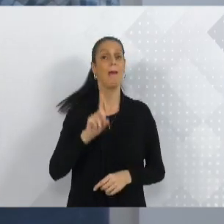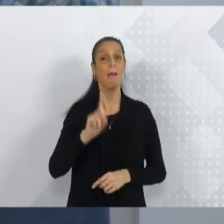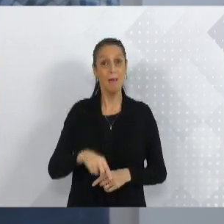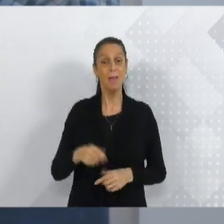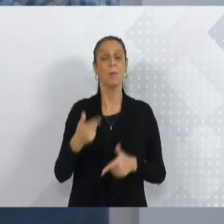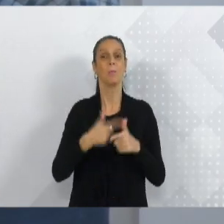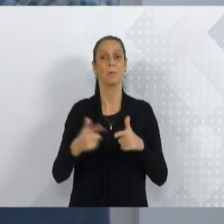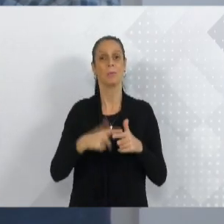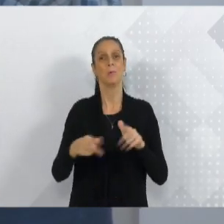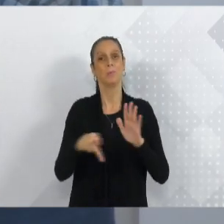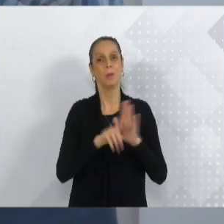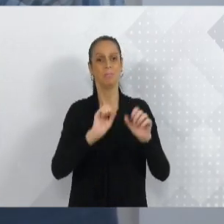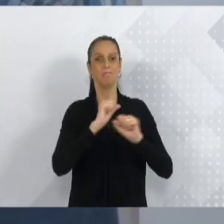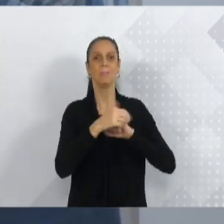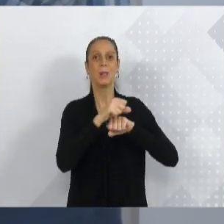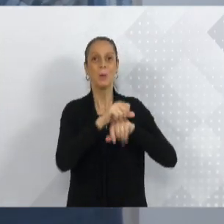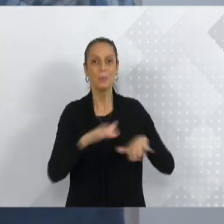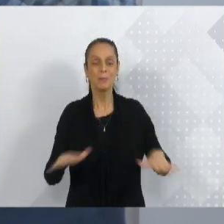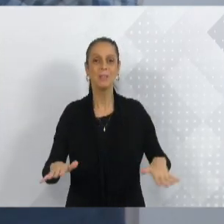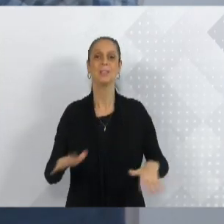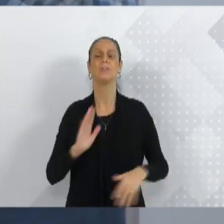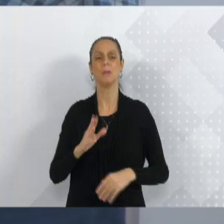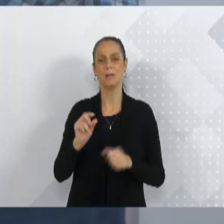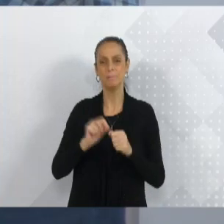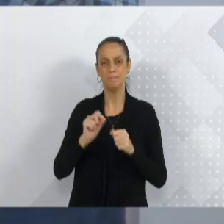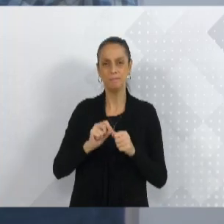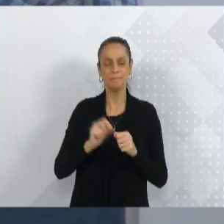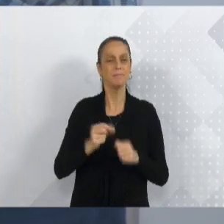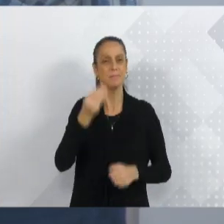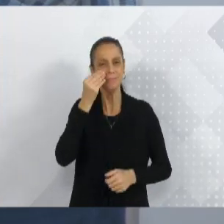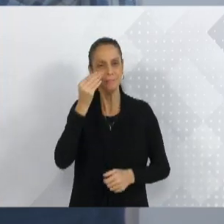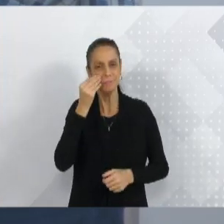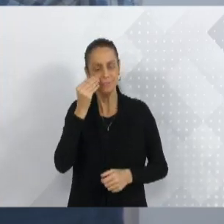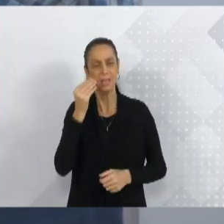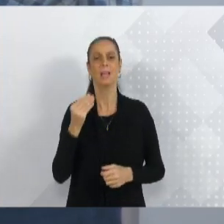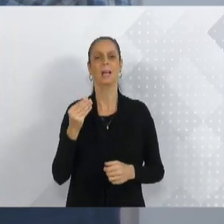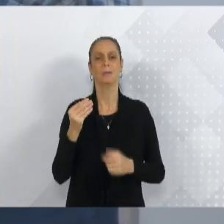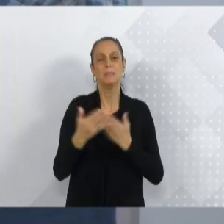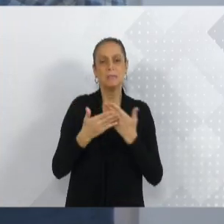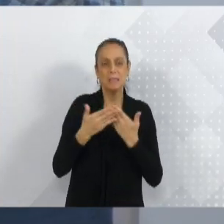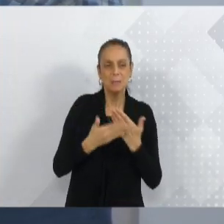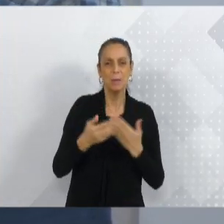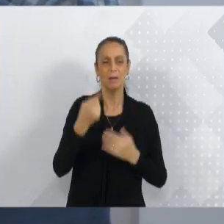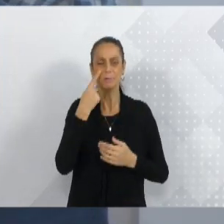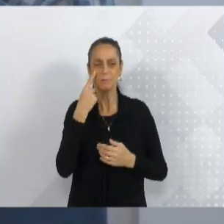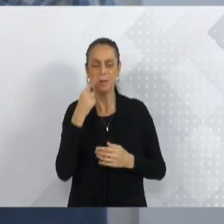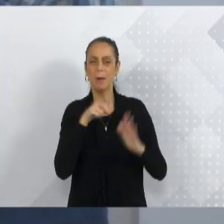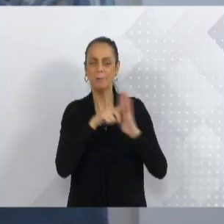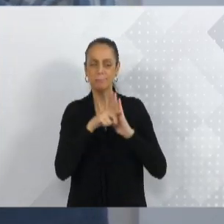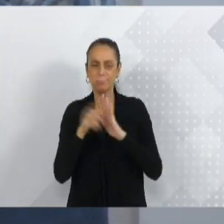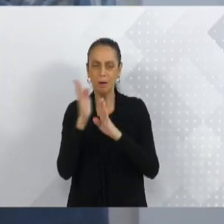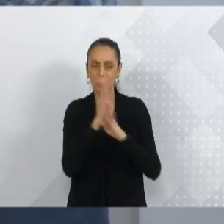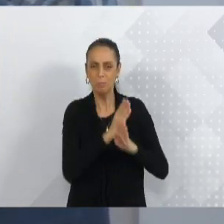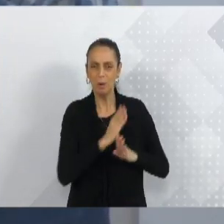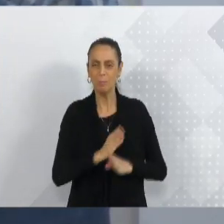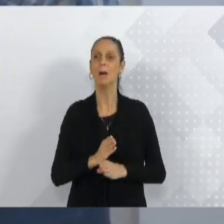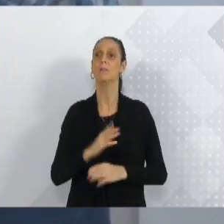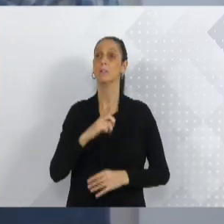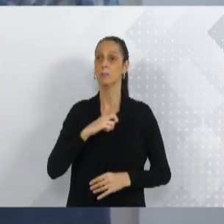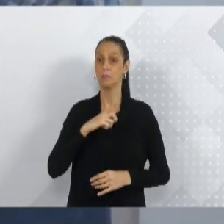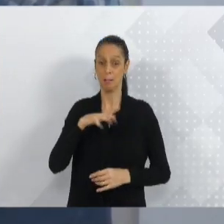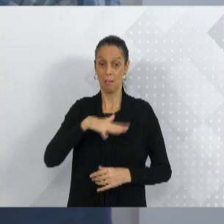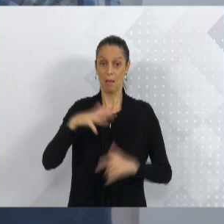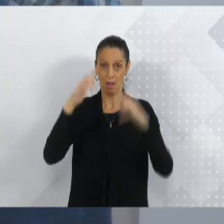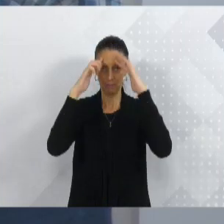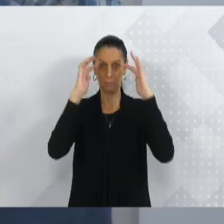né? A gente faz vários testes, né, terapêuticos para fazer os diagnósticos diferenciais. A gente tem a